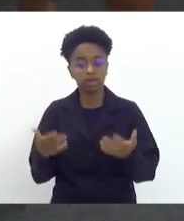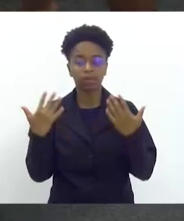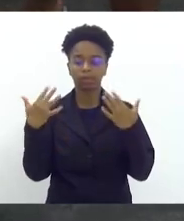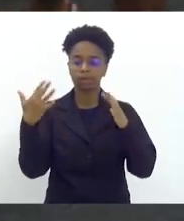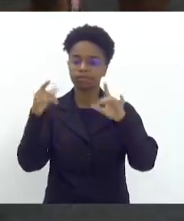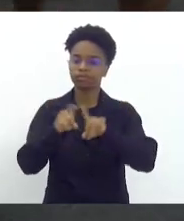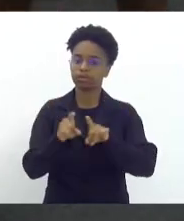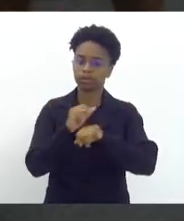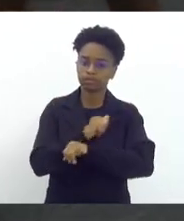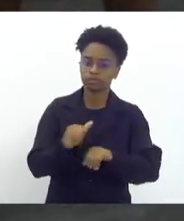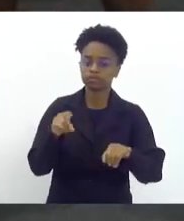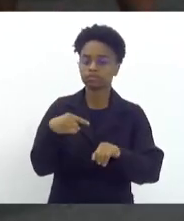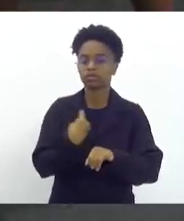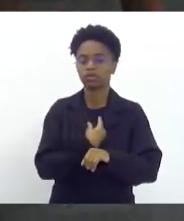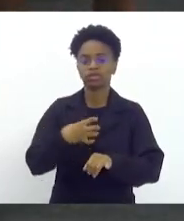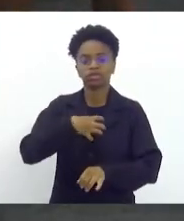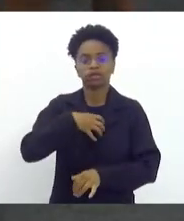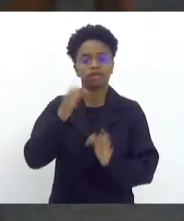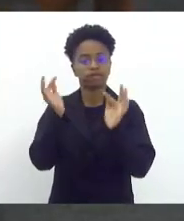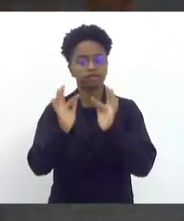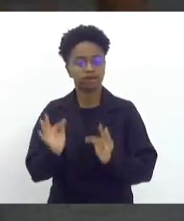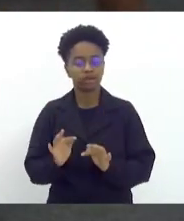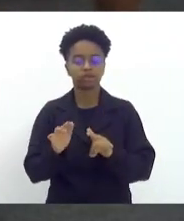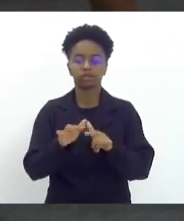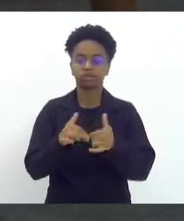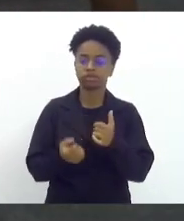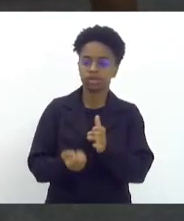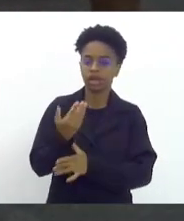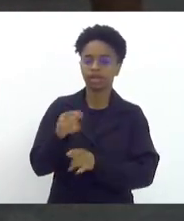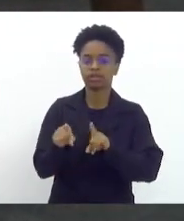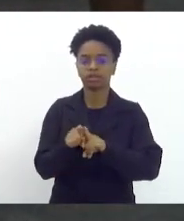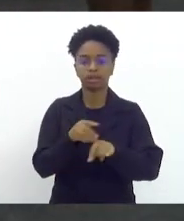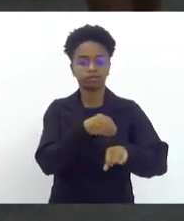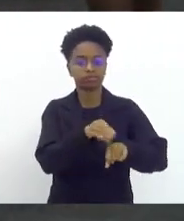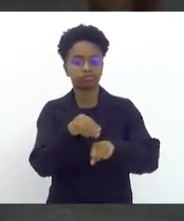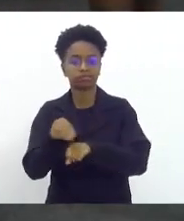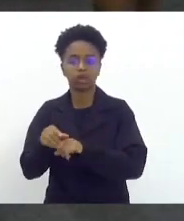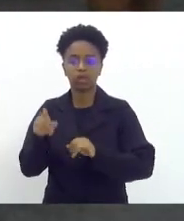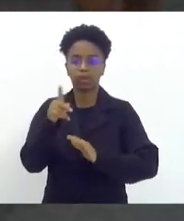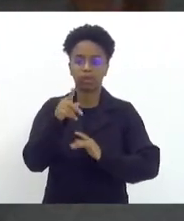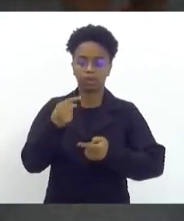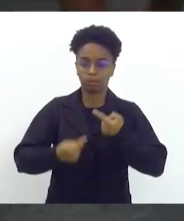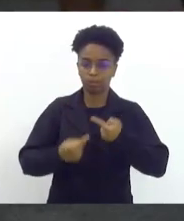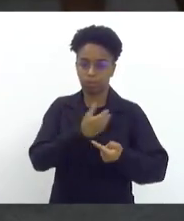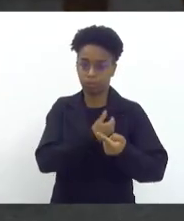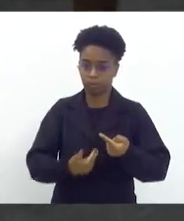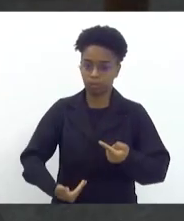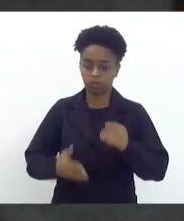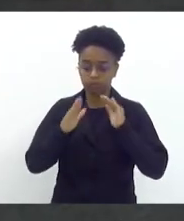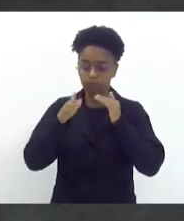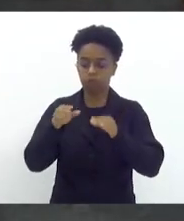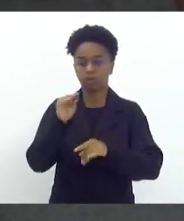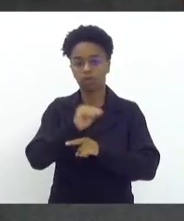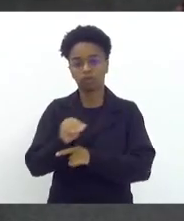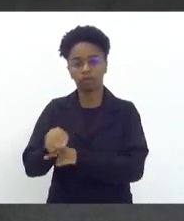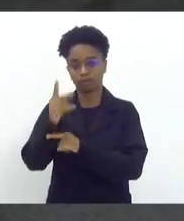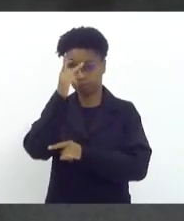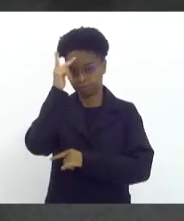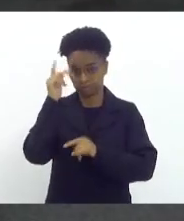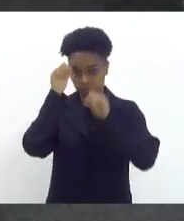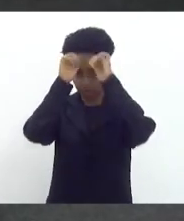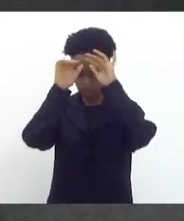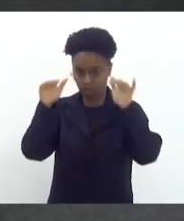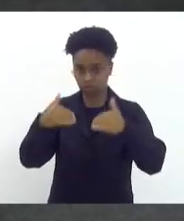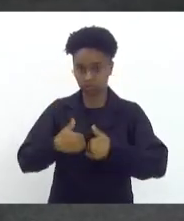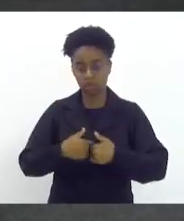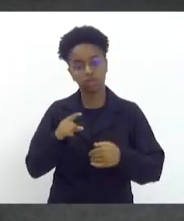fica muito feliz da da construção e a indicação de políticas públicas no Cuidado da pessoa com terra